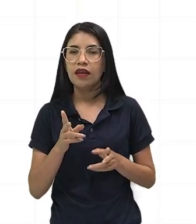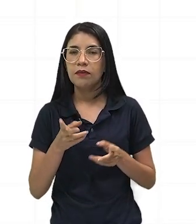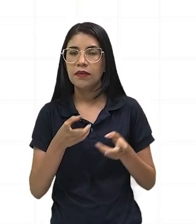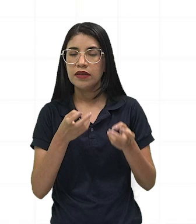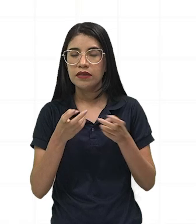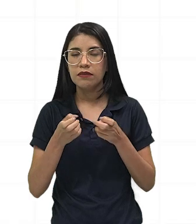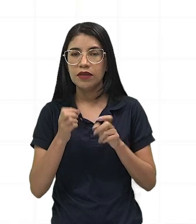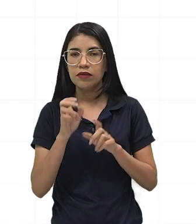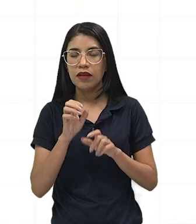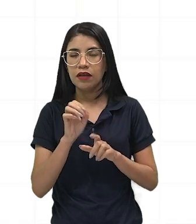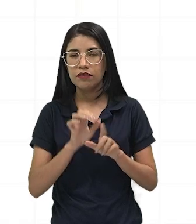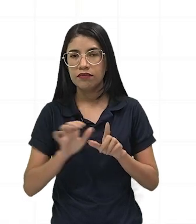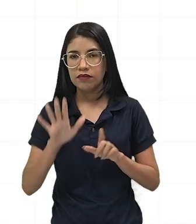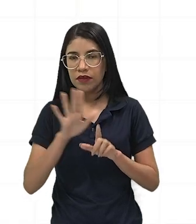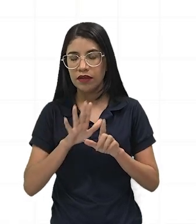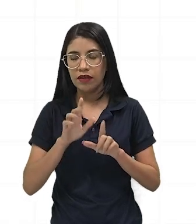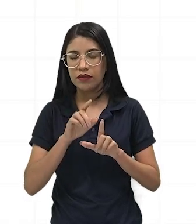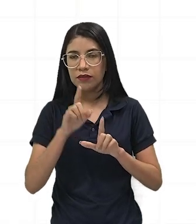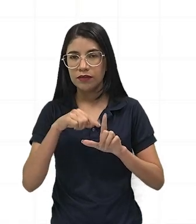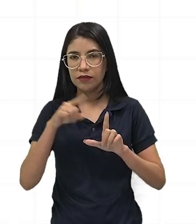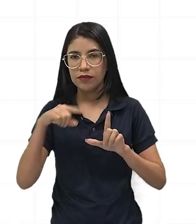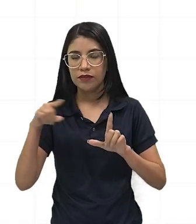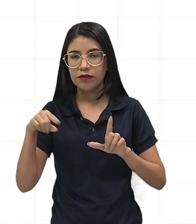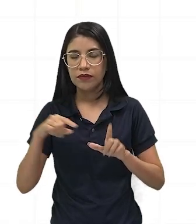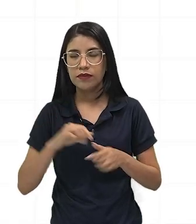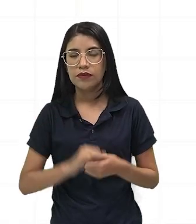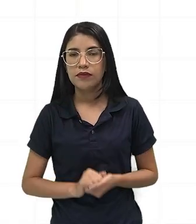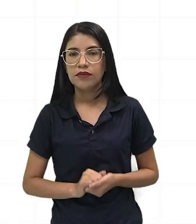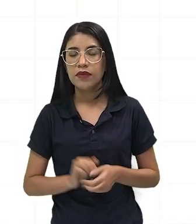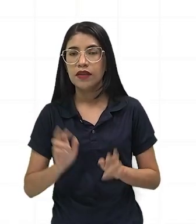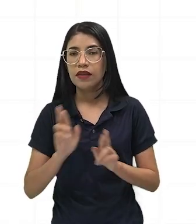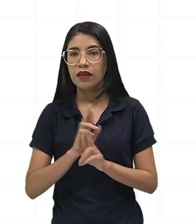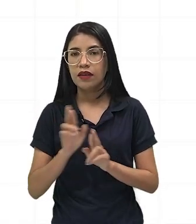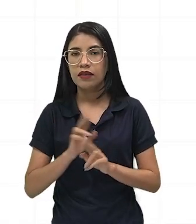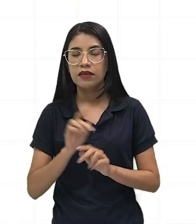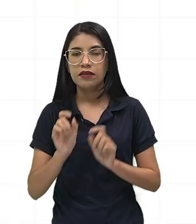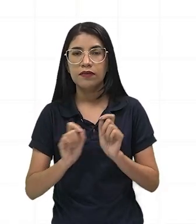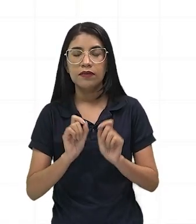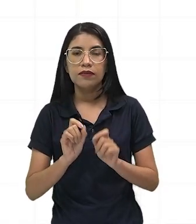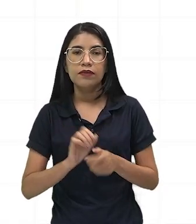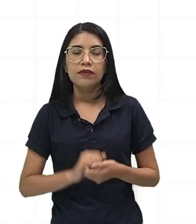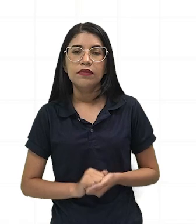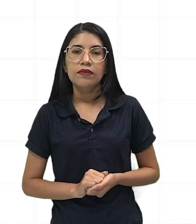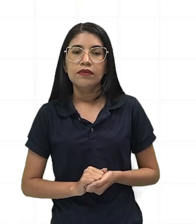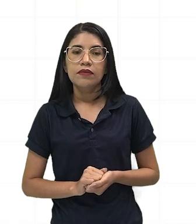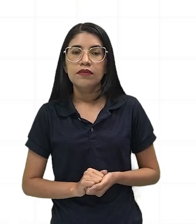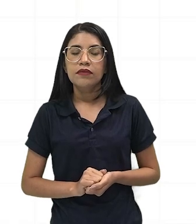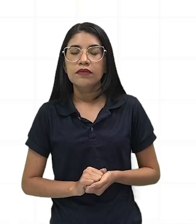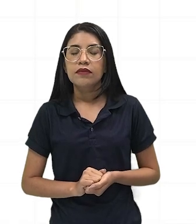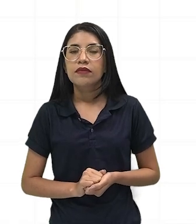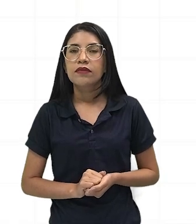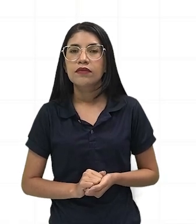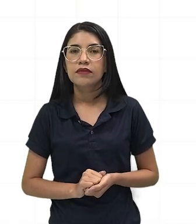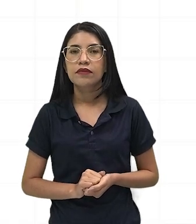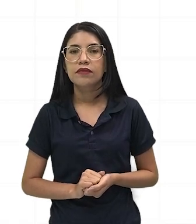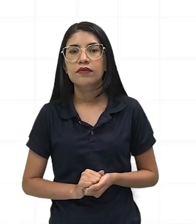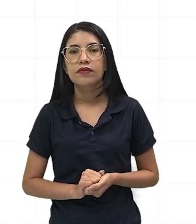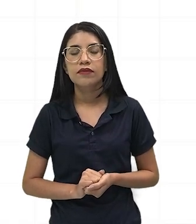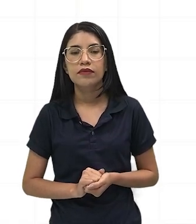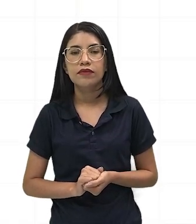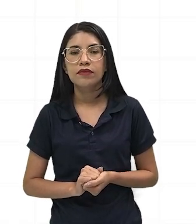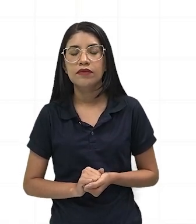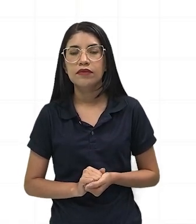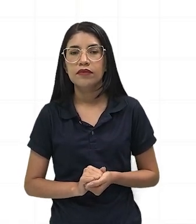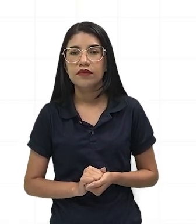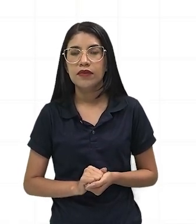ó, né, a correlação, vamos dizer. Aqui consegue você analisar de